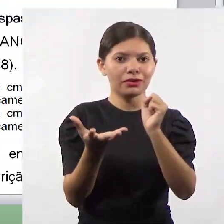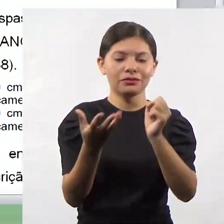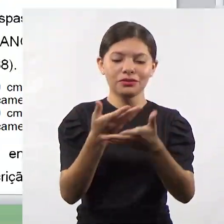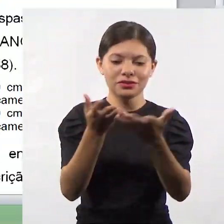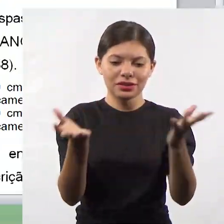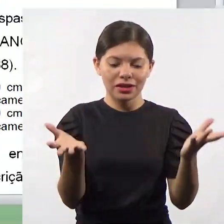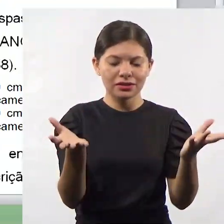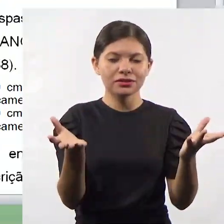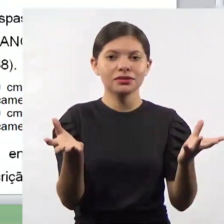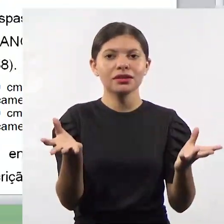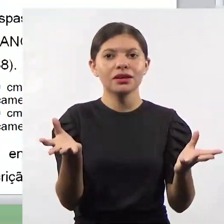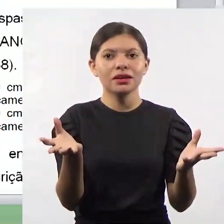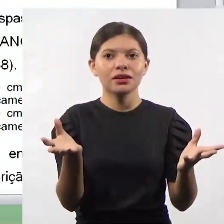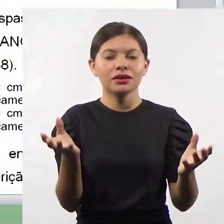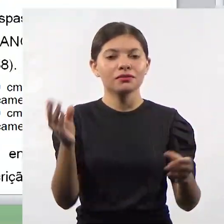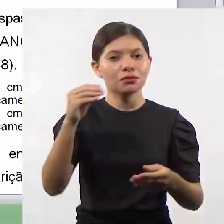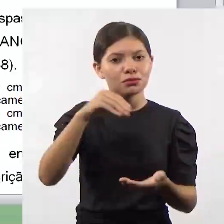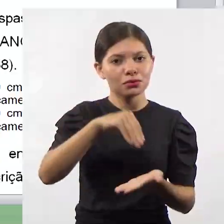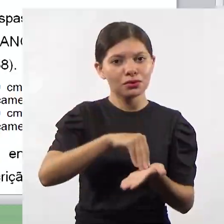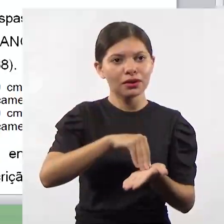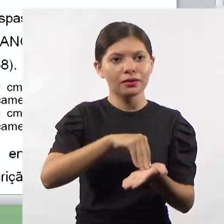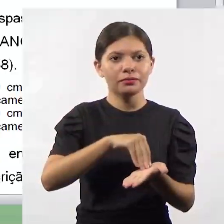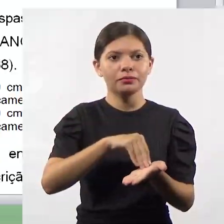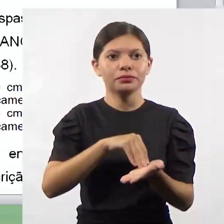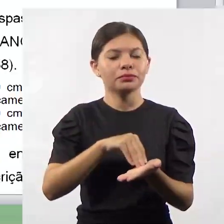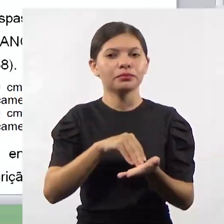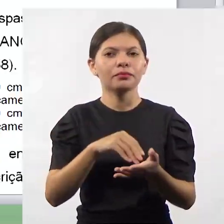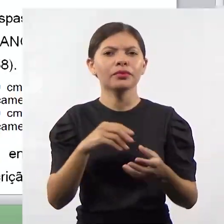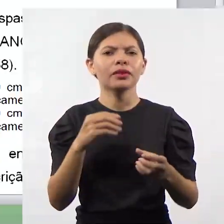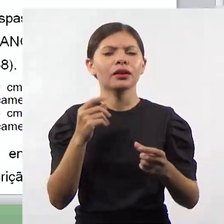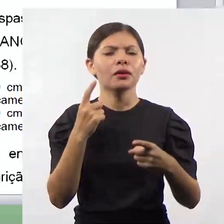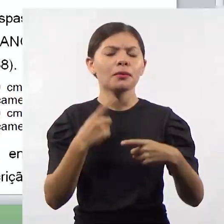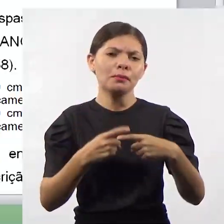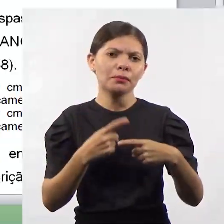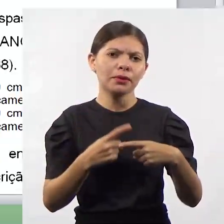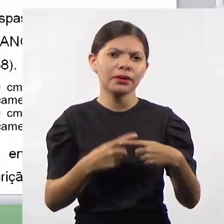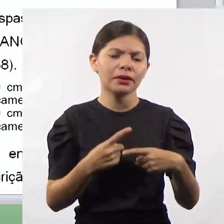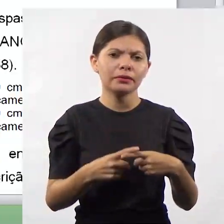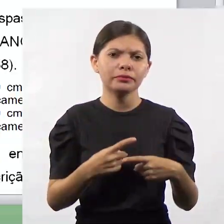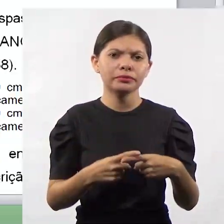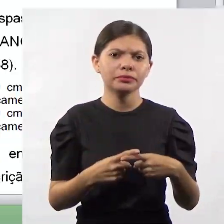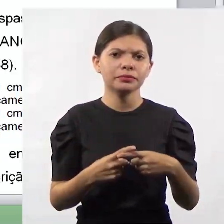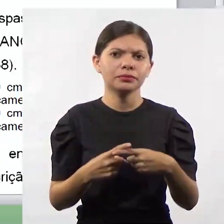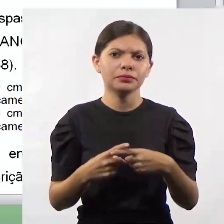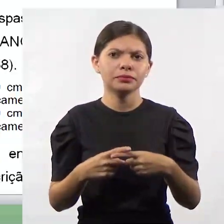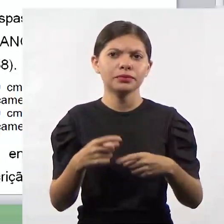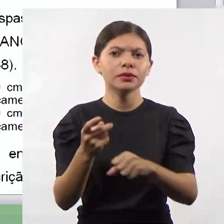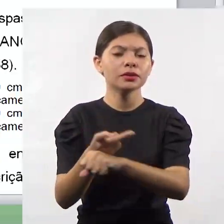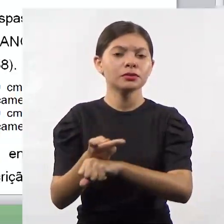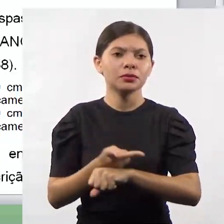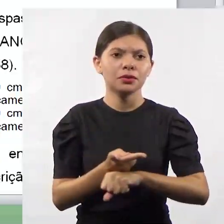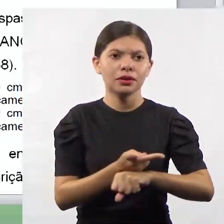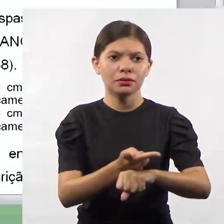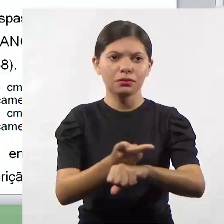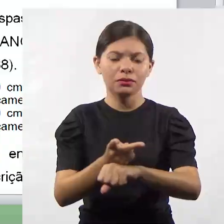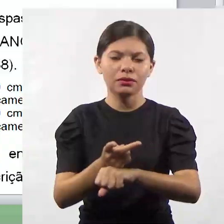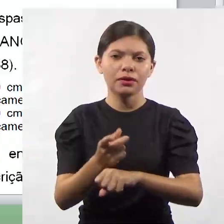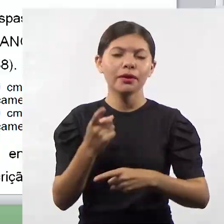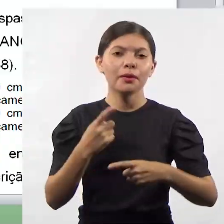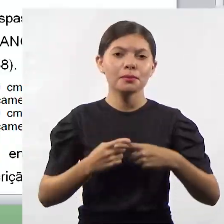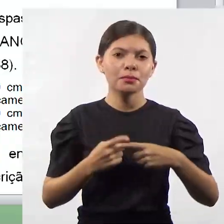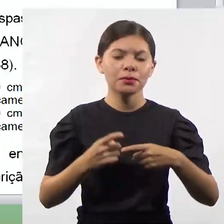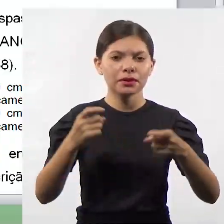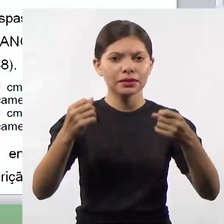dizer se ela é descritiva, por que ela é descritiva? Por que ela é exploratória? Por que